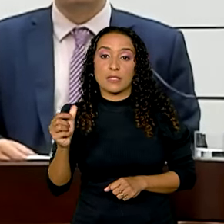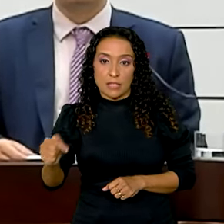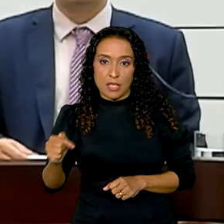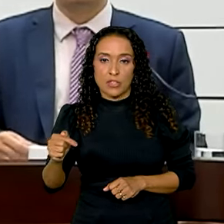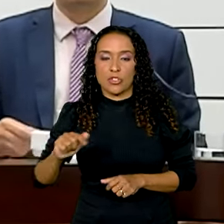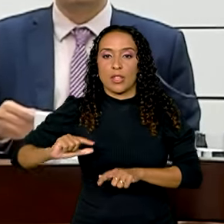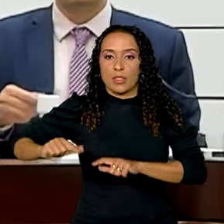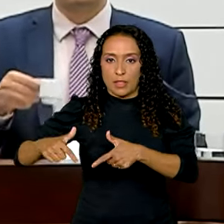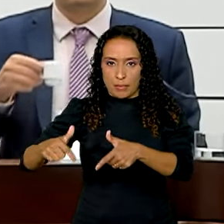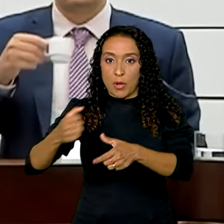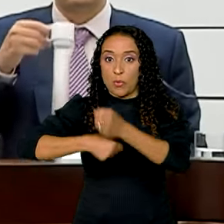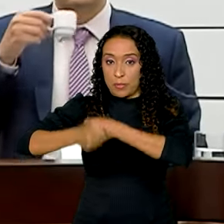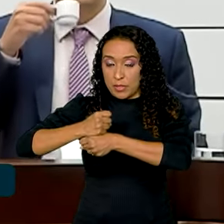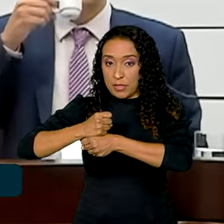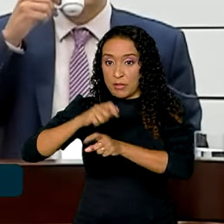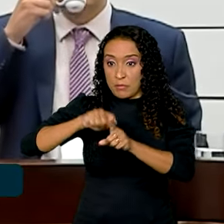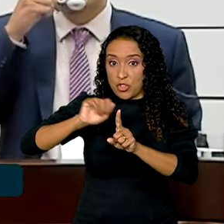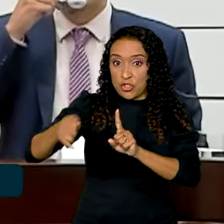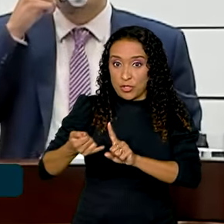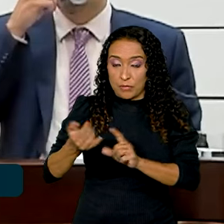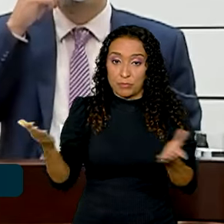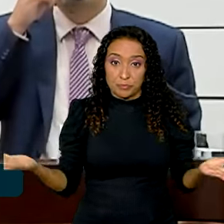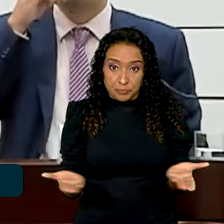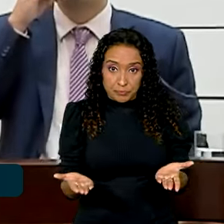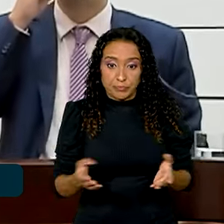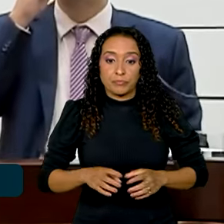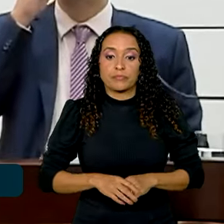90.177 empregos no ano passado. Em janeiro, esse ano,